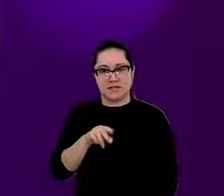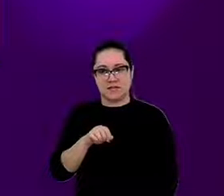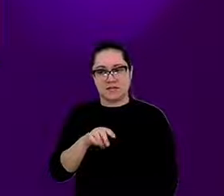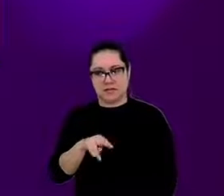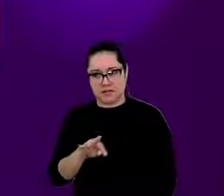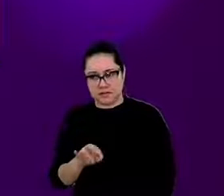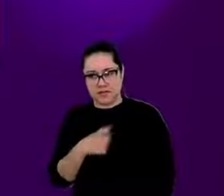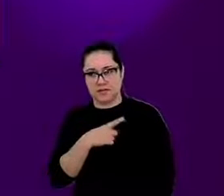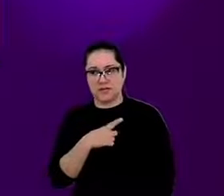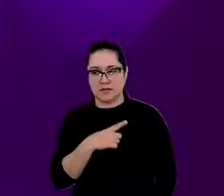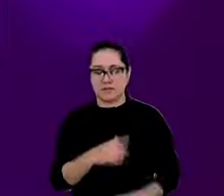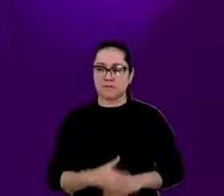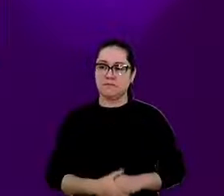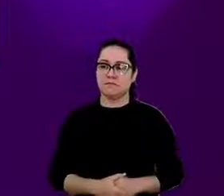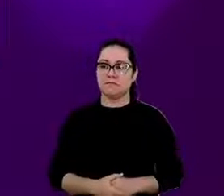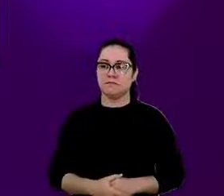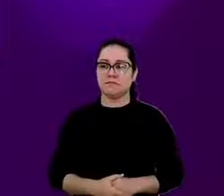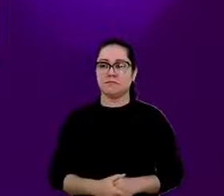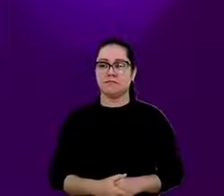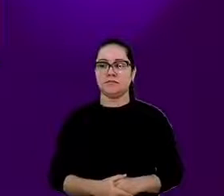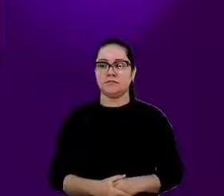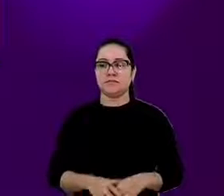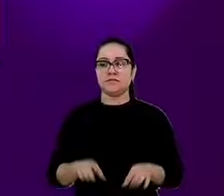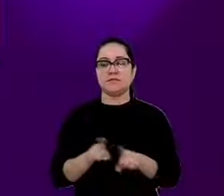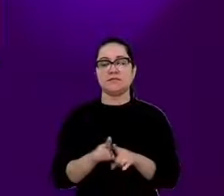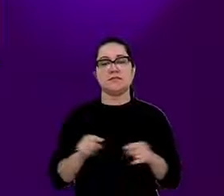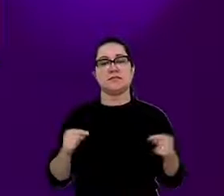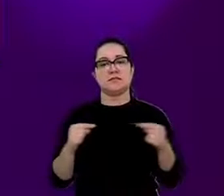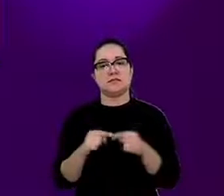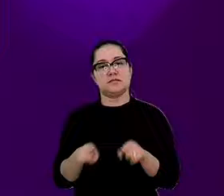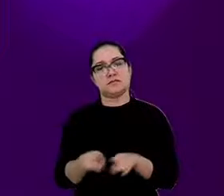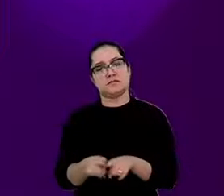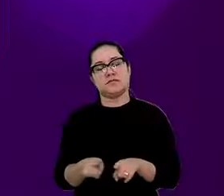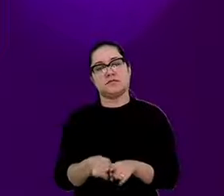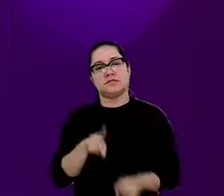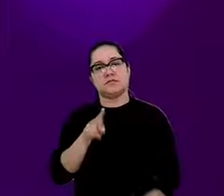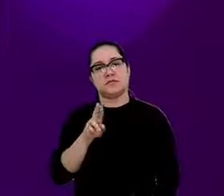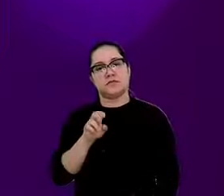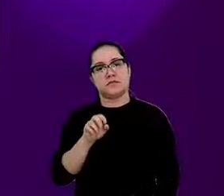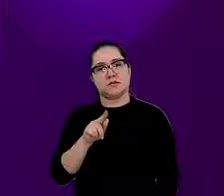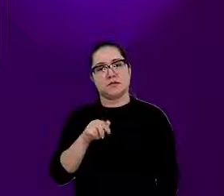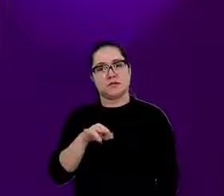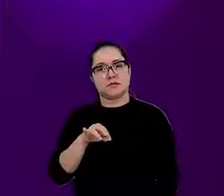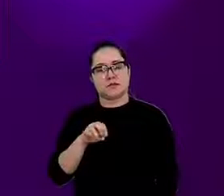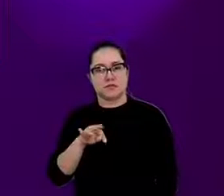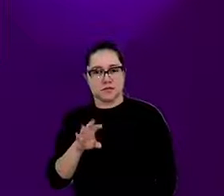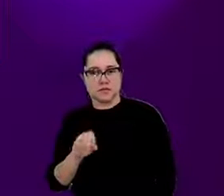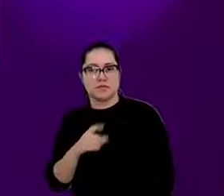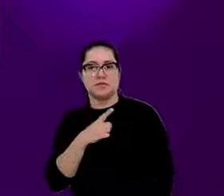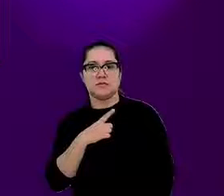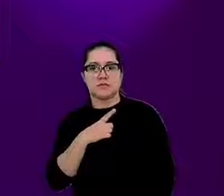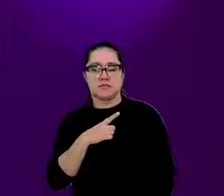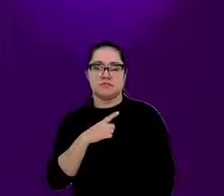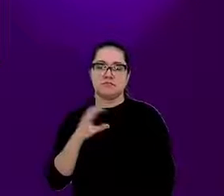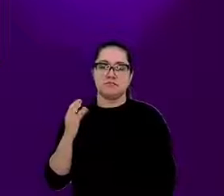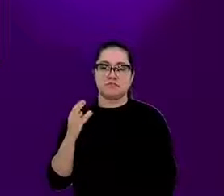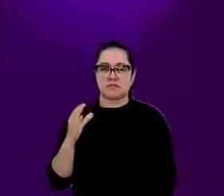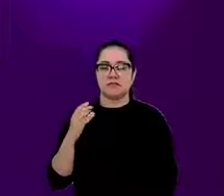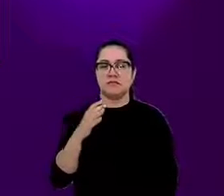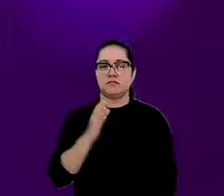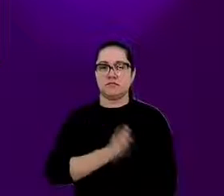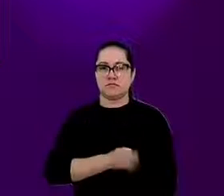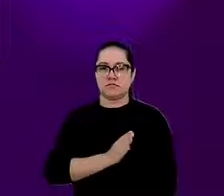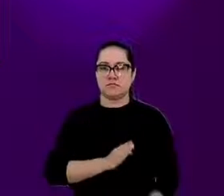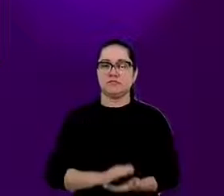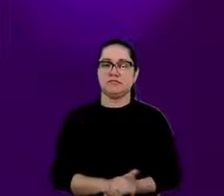arterial coronária e pré-processamento relacionado também ao prognóstico de pacientes que tenham insuficiência cardíaca.